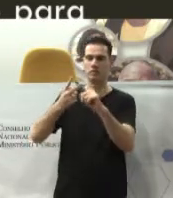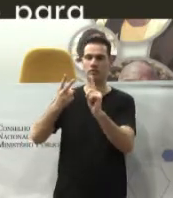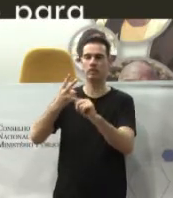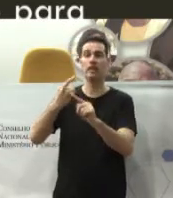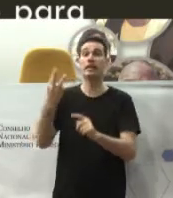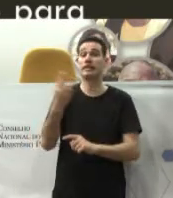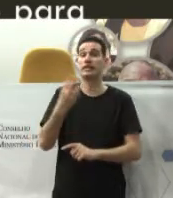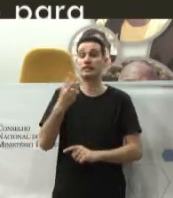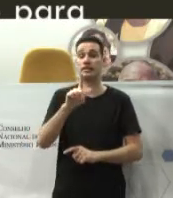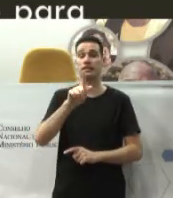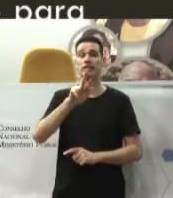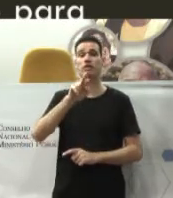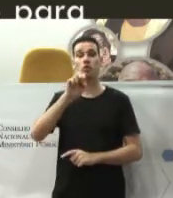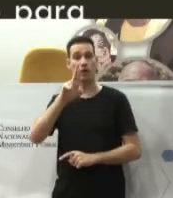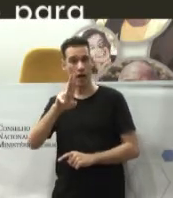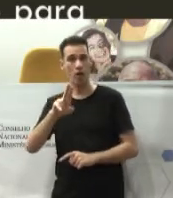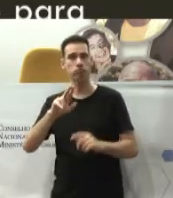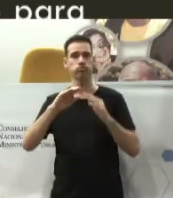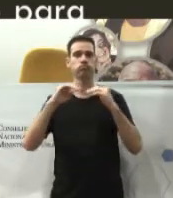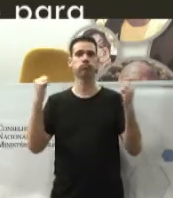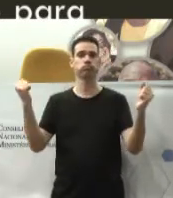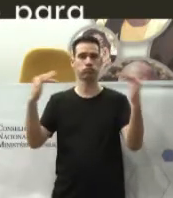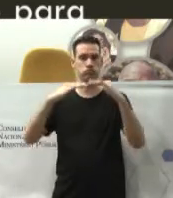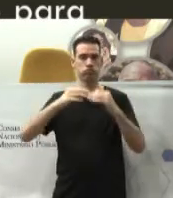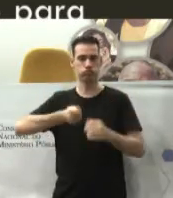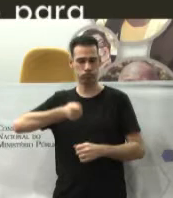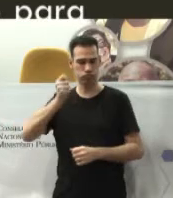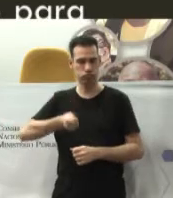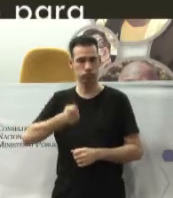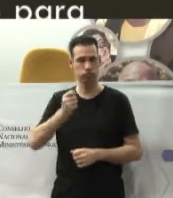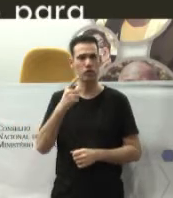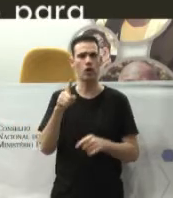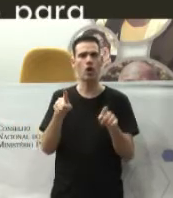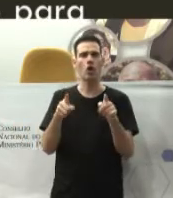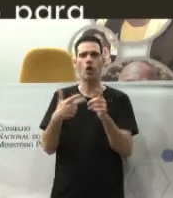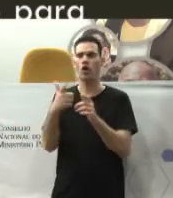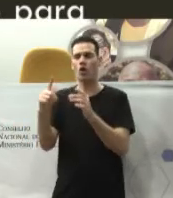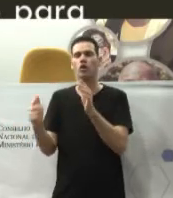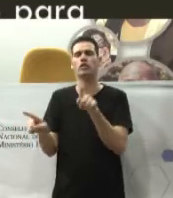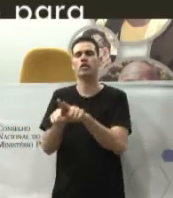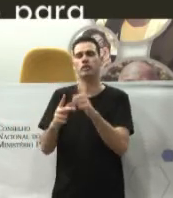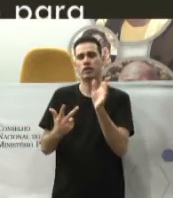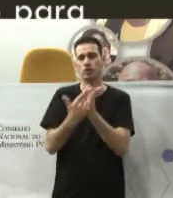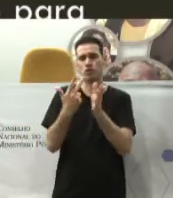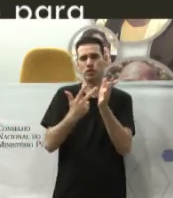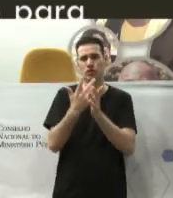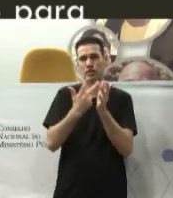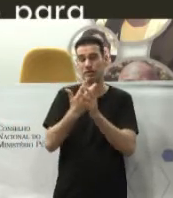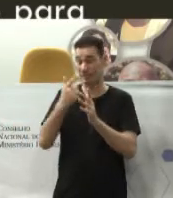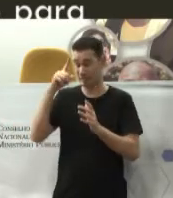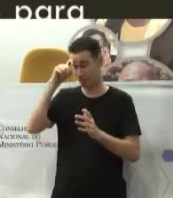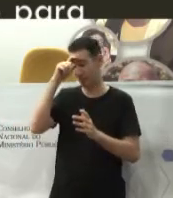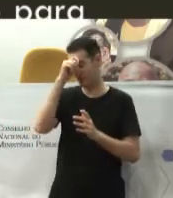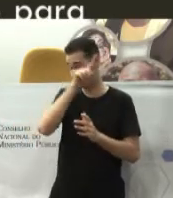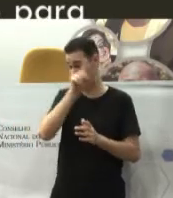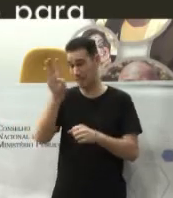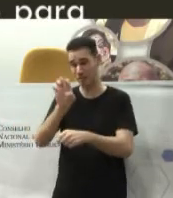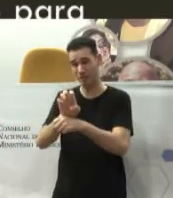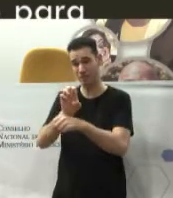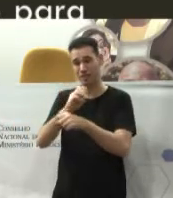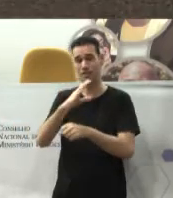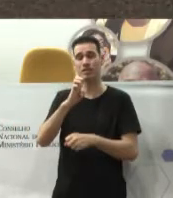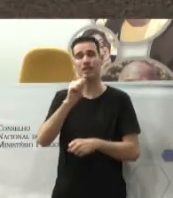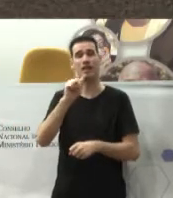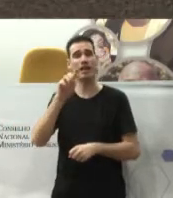histórico. O fato era não realização de cirurgias ortopédicas de alta complexidade no estado do Ceará, a não ser por decisão